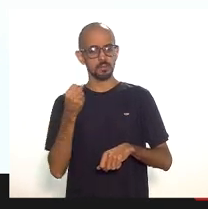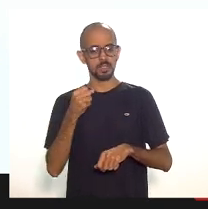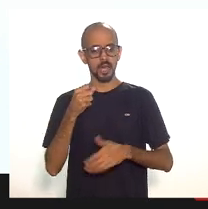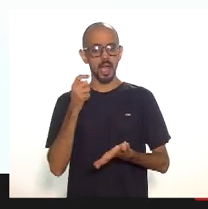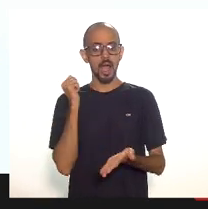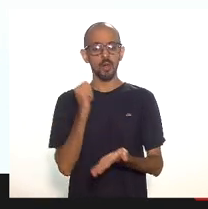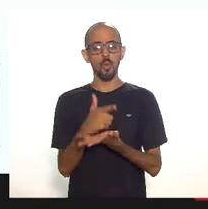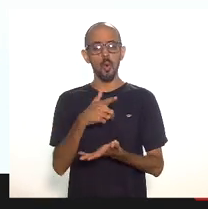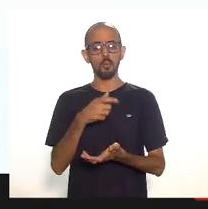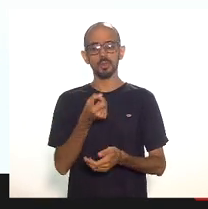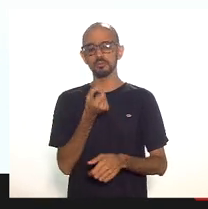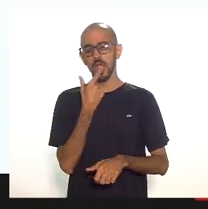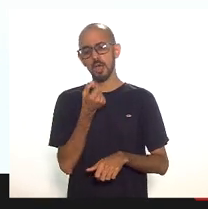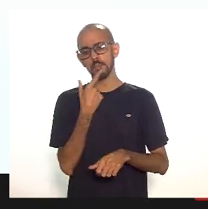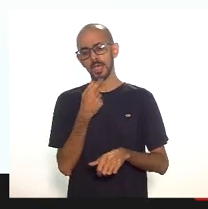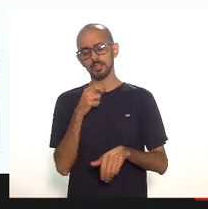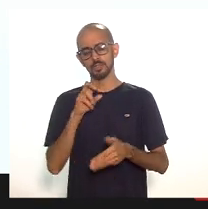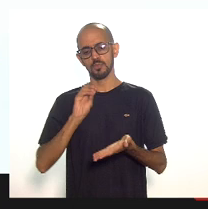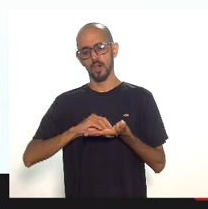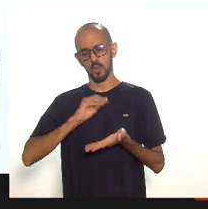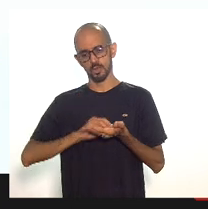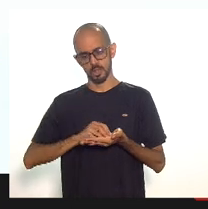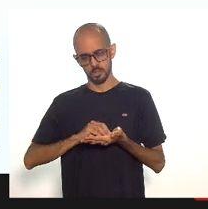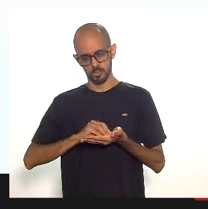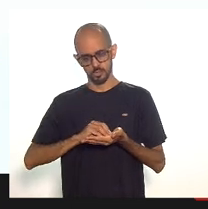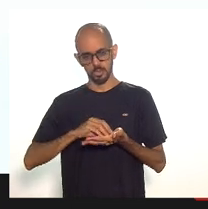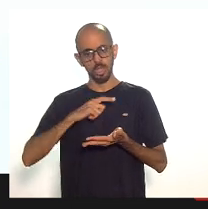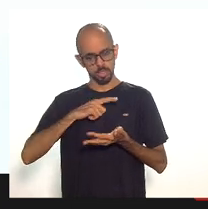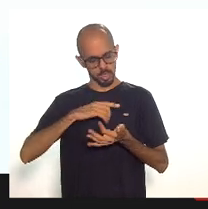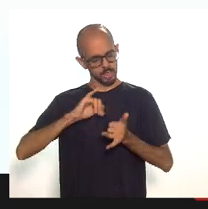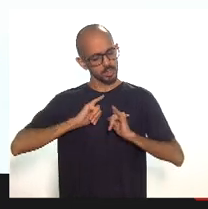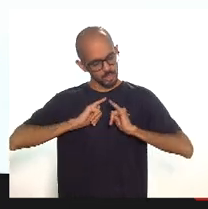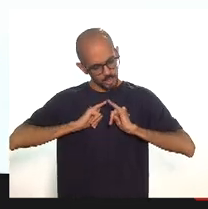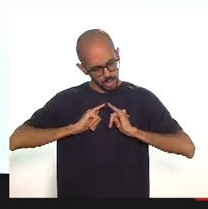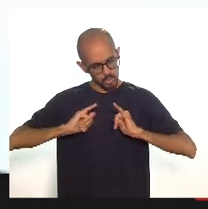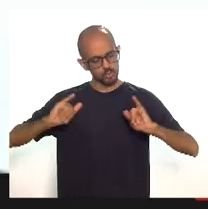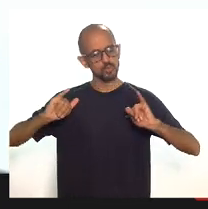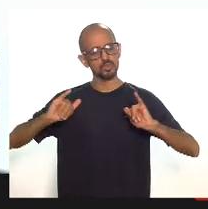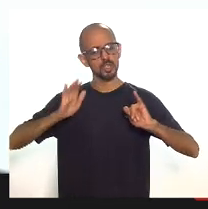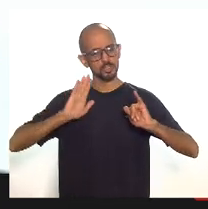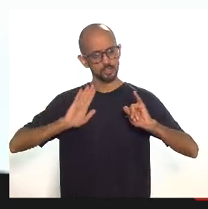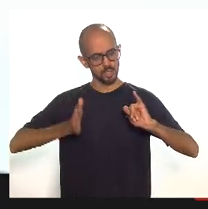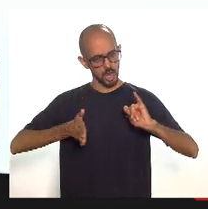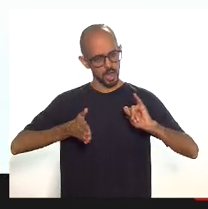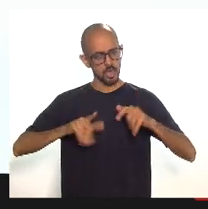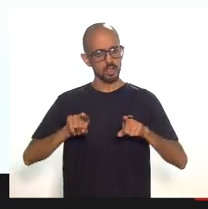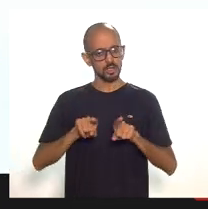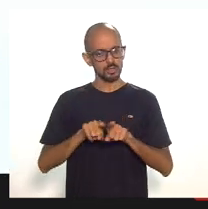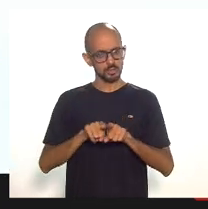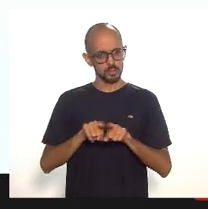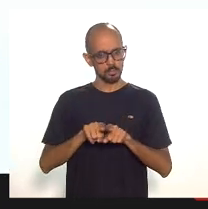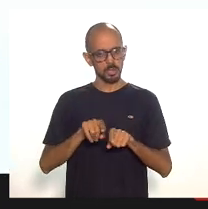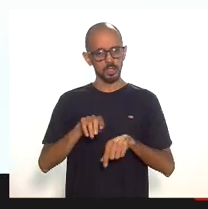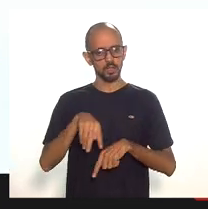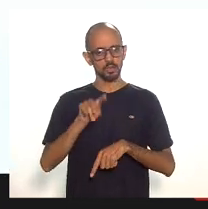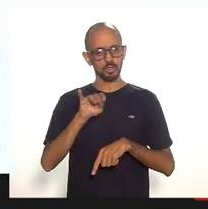medicamentos que estão faltando, ou que há denúncias que estão faltando nos leitos de terapia intensiva, assim como dos kits de